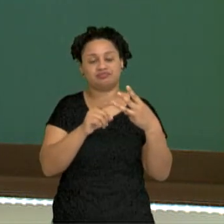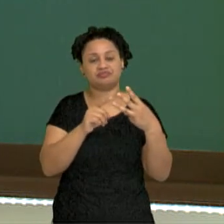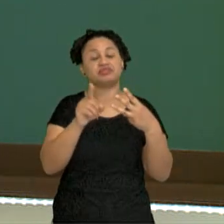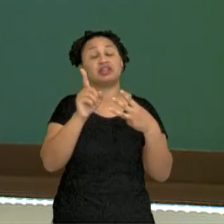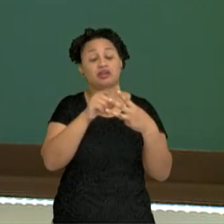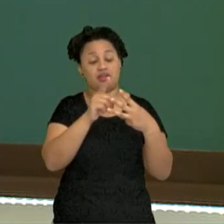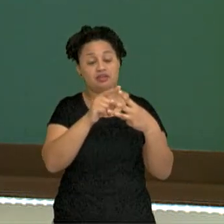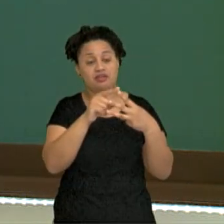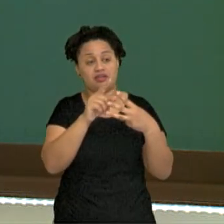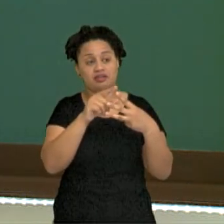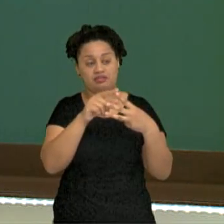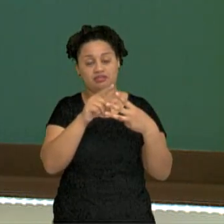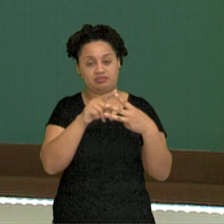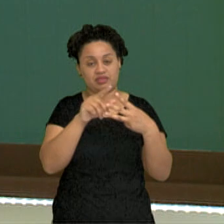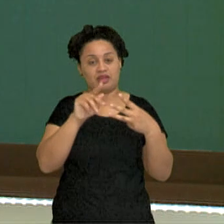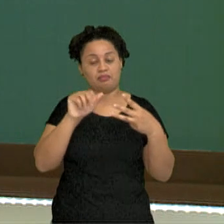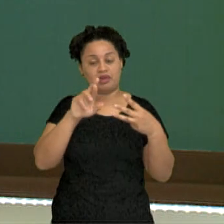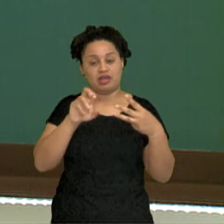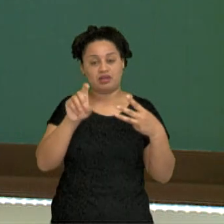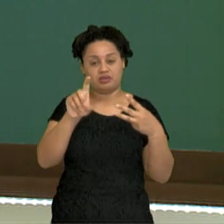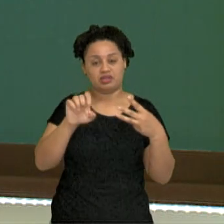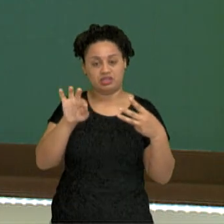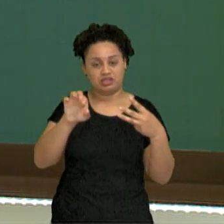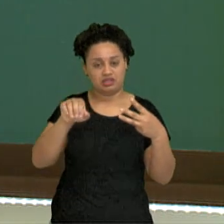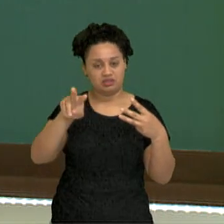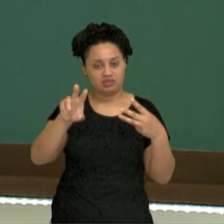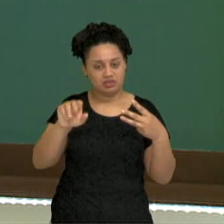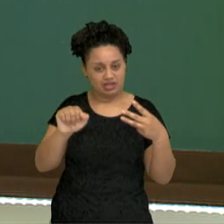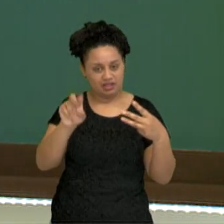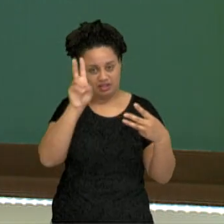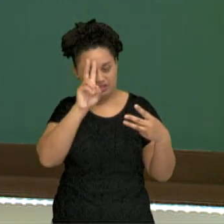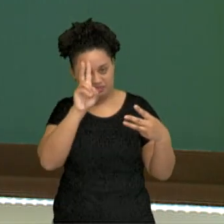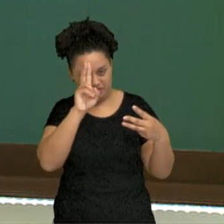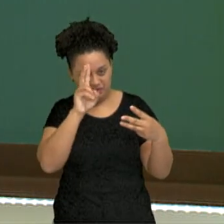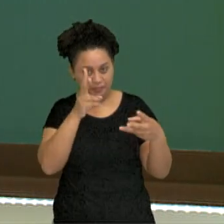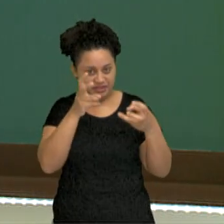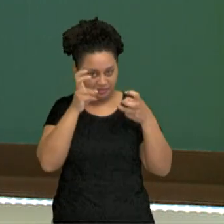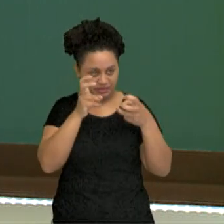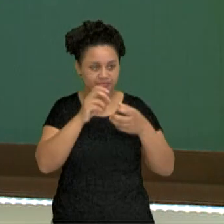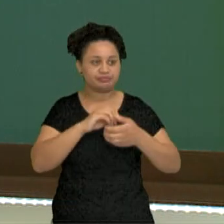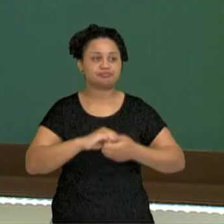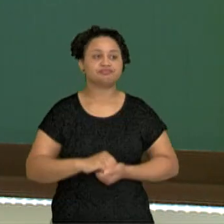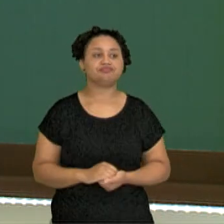paroxítona, certo? Percebeu isso? Lembrou? Espero que sim.